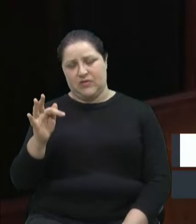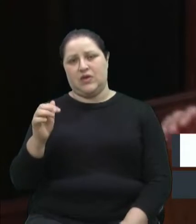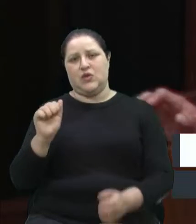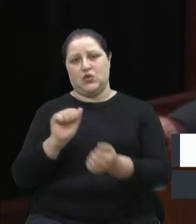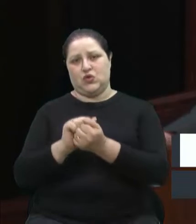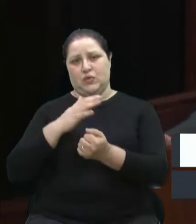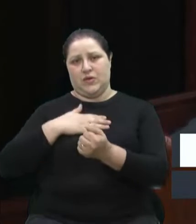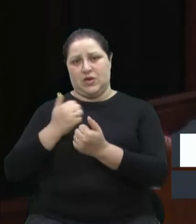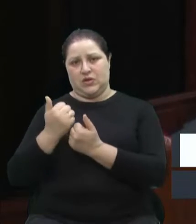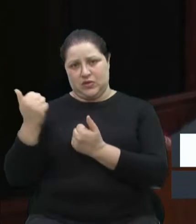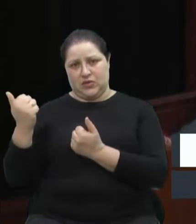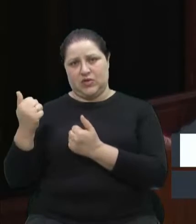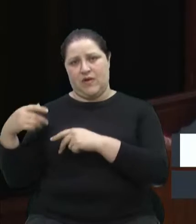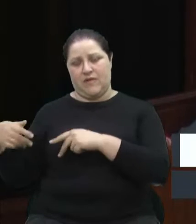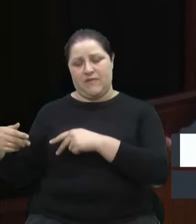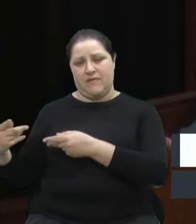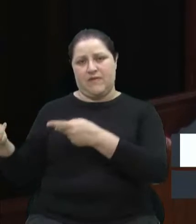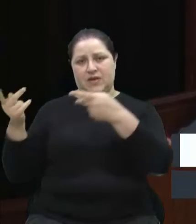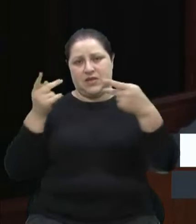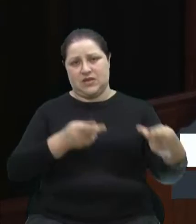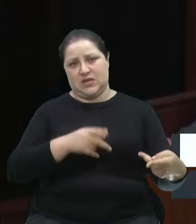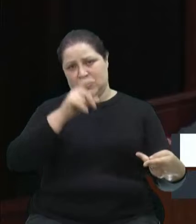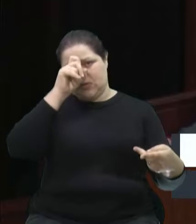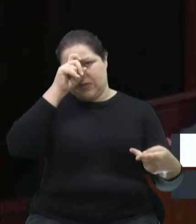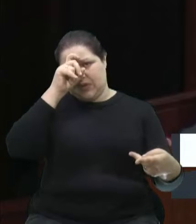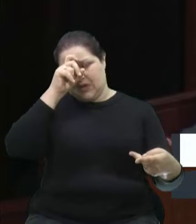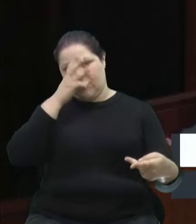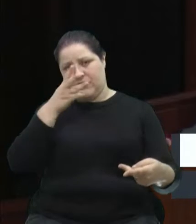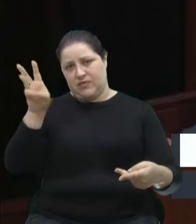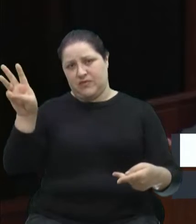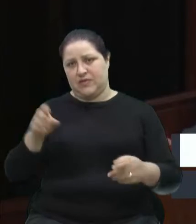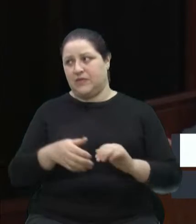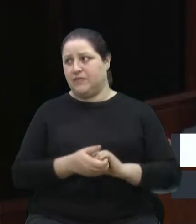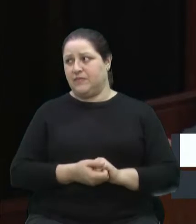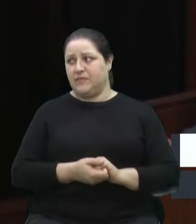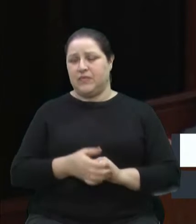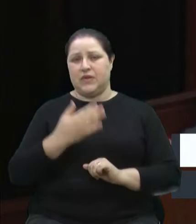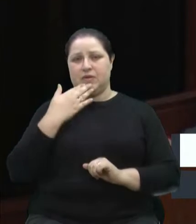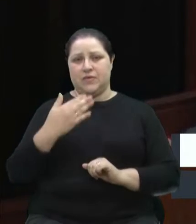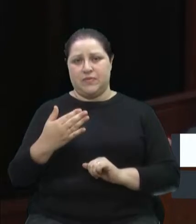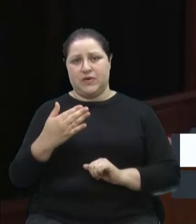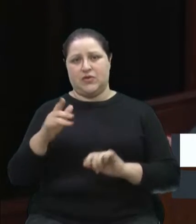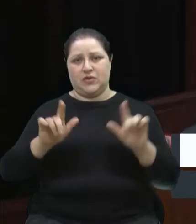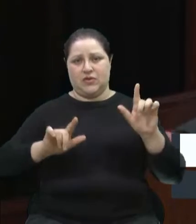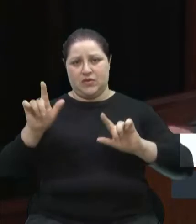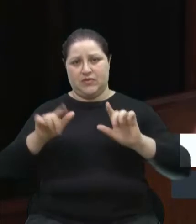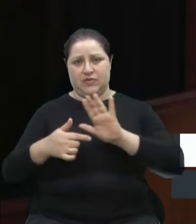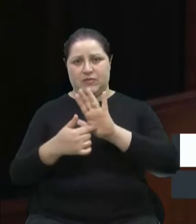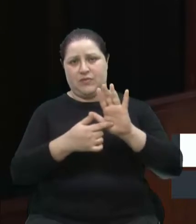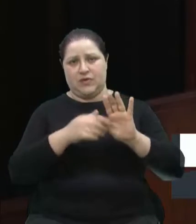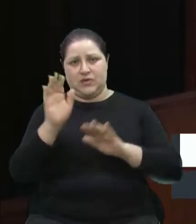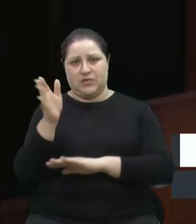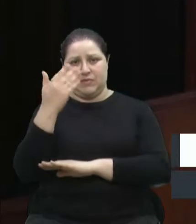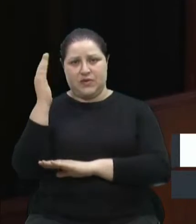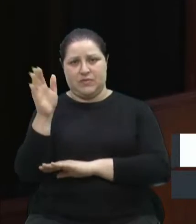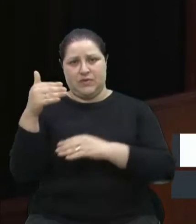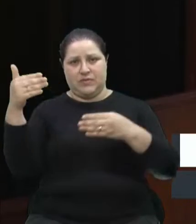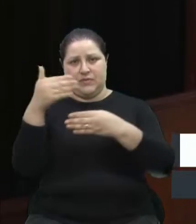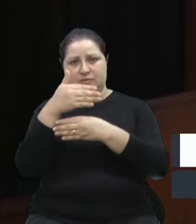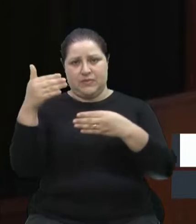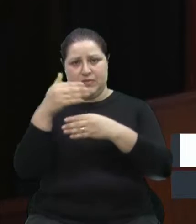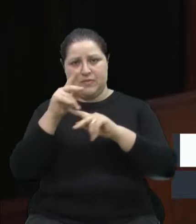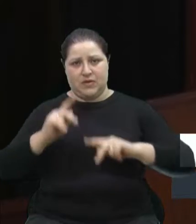Vivi Ramos. Peço que a TV Câmara dê prioridade aos slides, por gentileza, para o público que está na